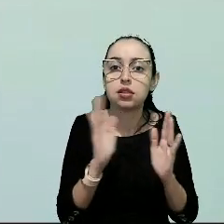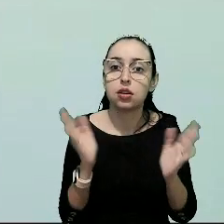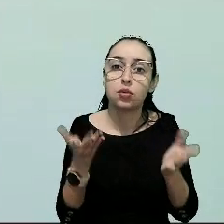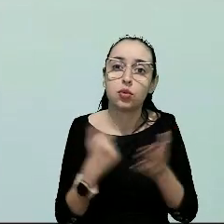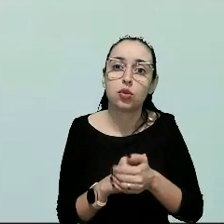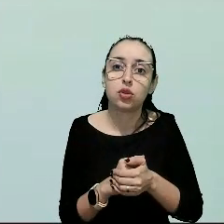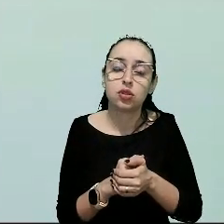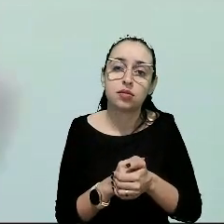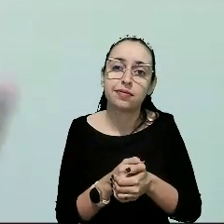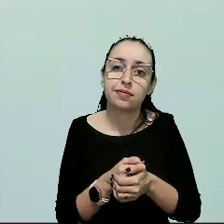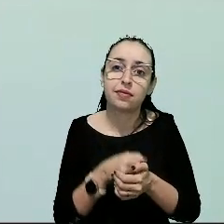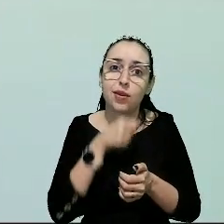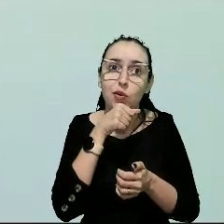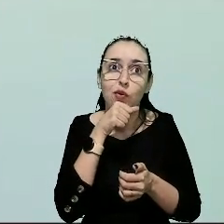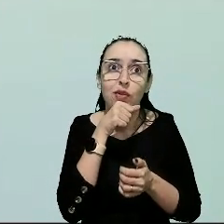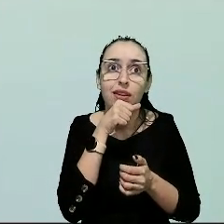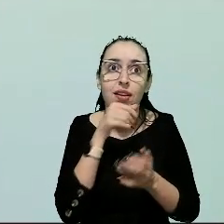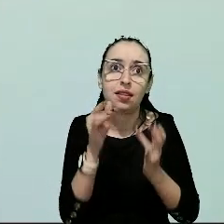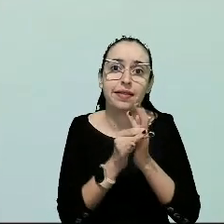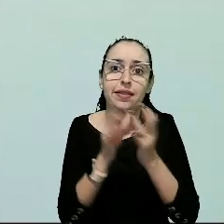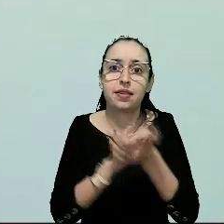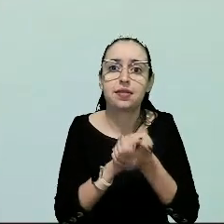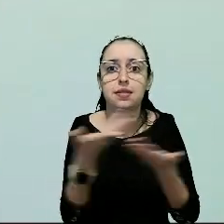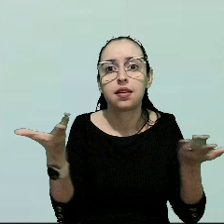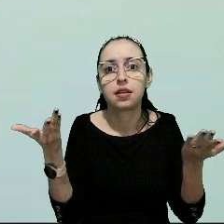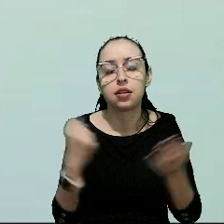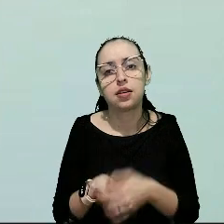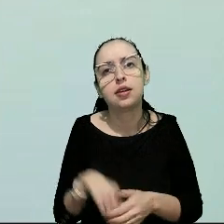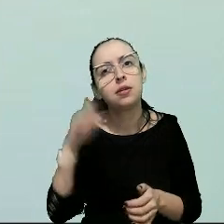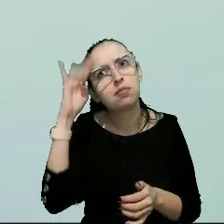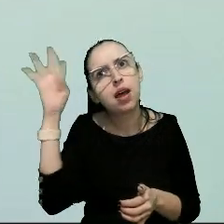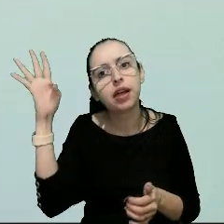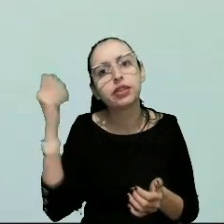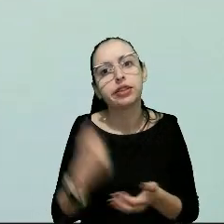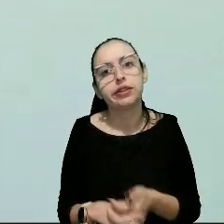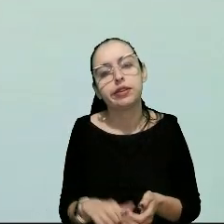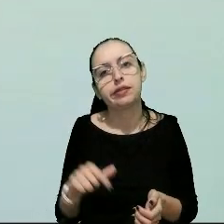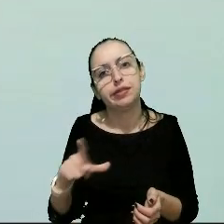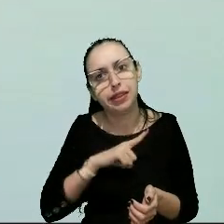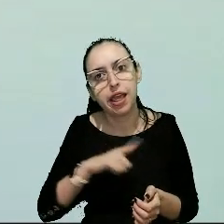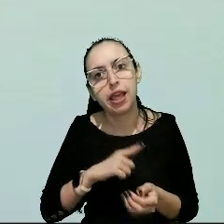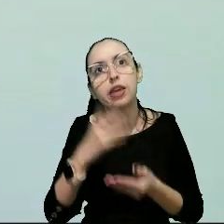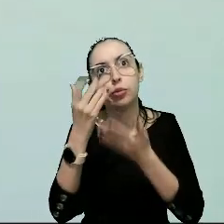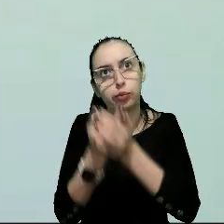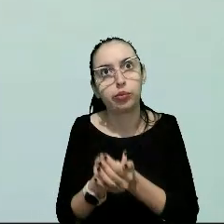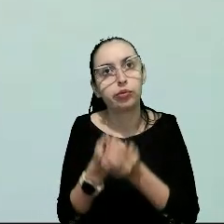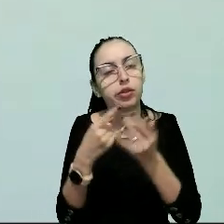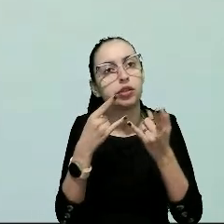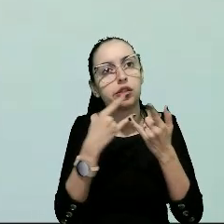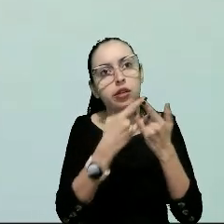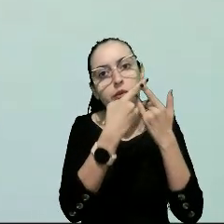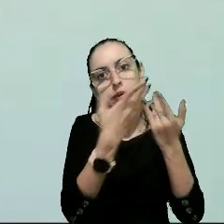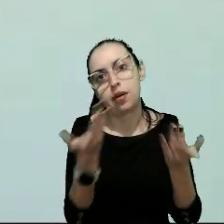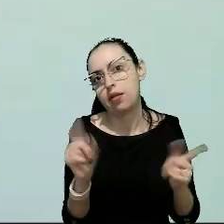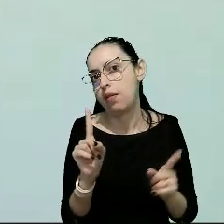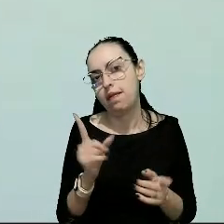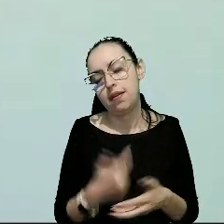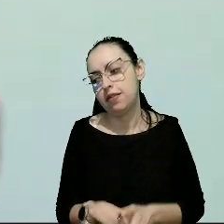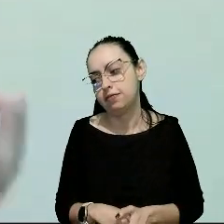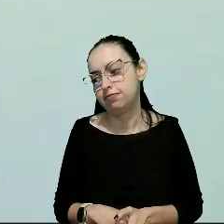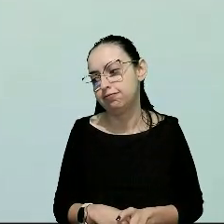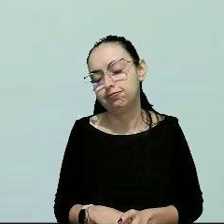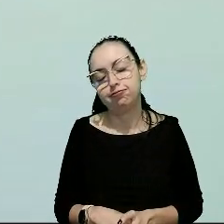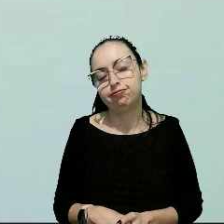até hoje, imagina uma mulher mais velha que é casada. Vai imaginar que tem que pedir para usar camisinha? Não.